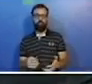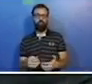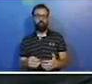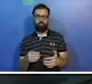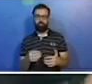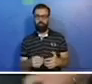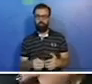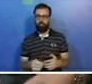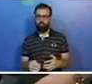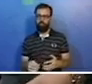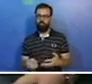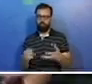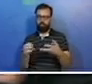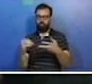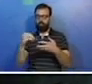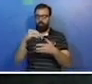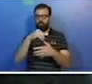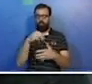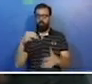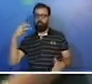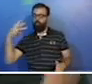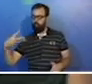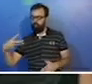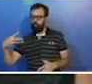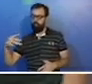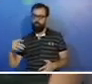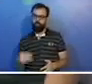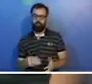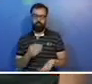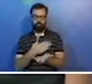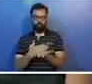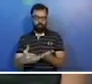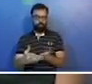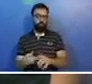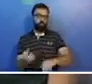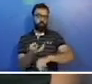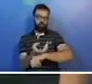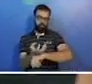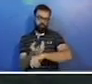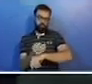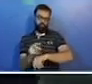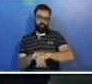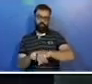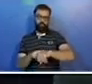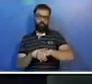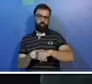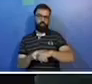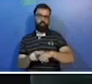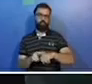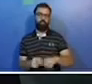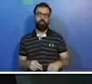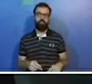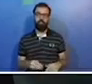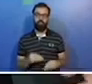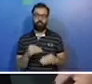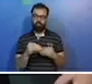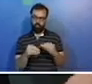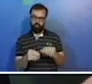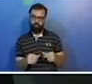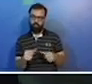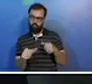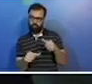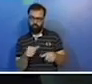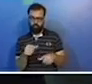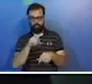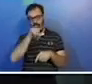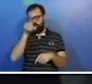3. De novo, eu vou começar aonde? No pasto. Olha, eu vou mudar o caminho. Professor, é o